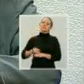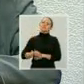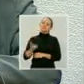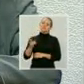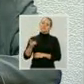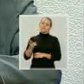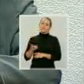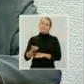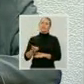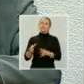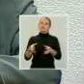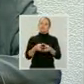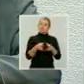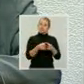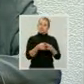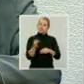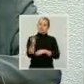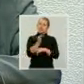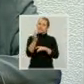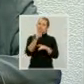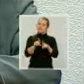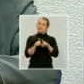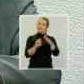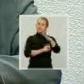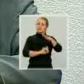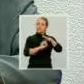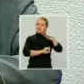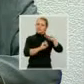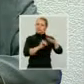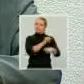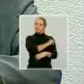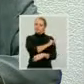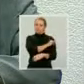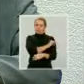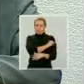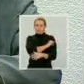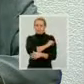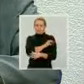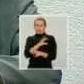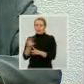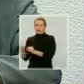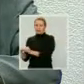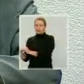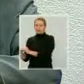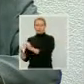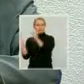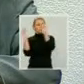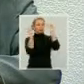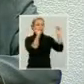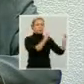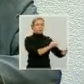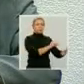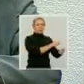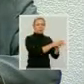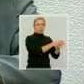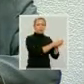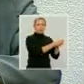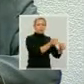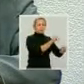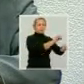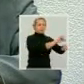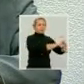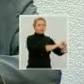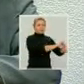produção da Fundação Dorina Noil e do Instituto Benjamin Constant, e passando essa produção para os centros